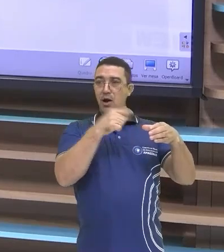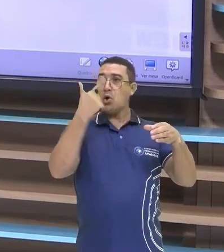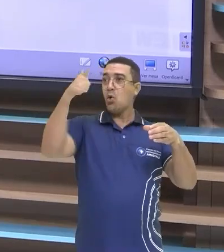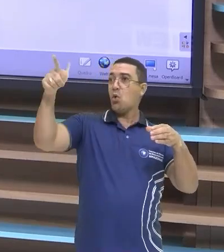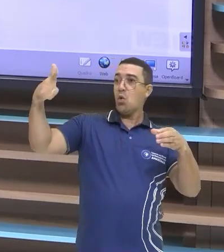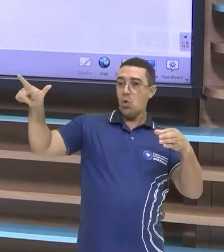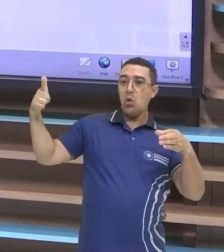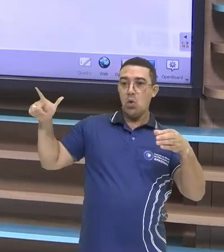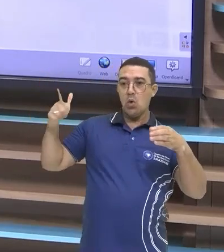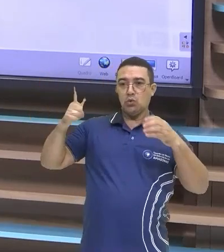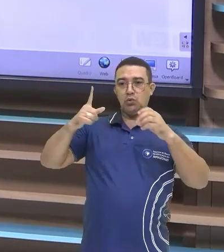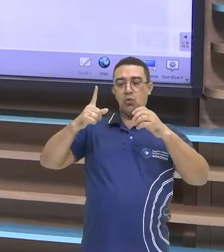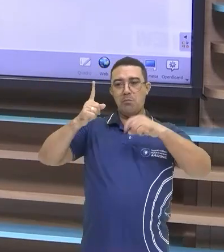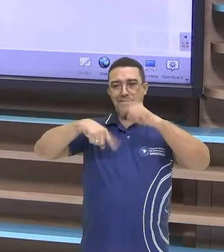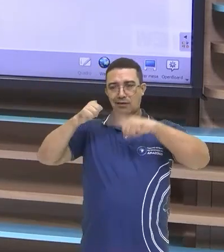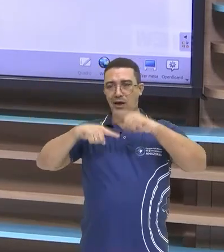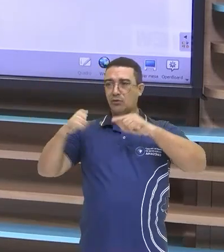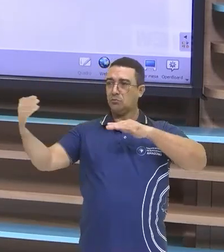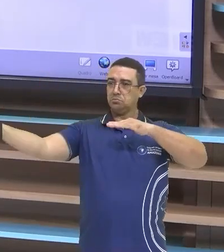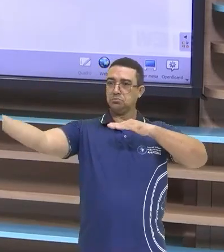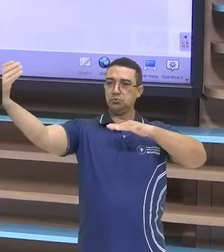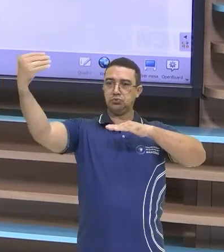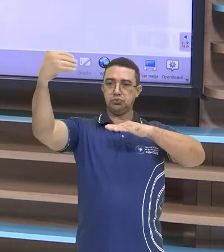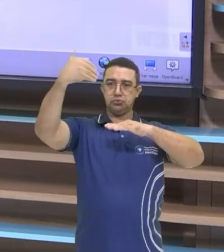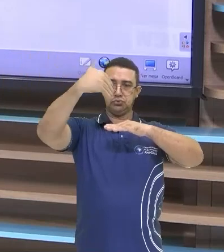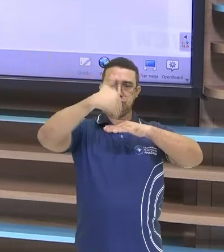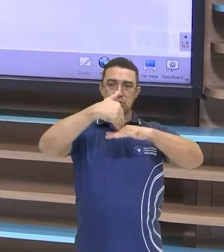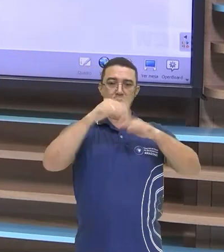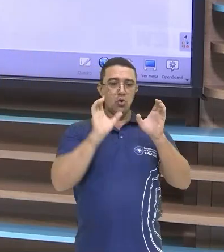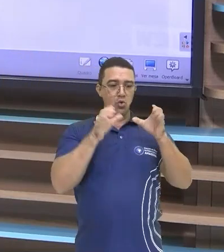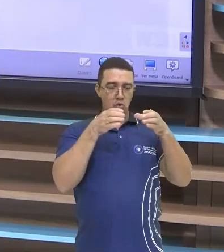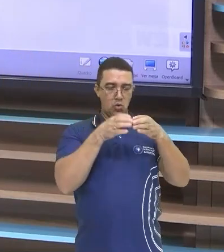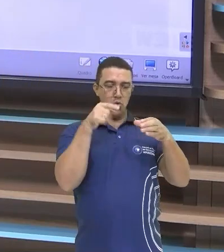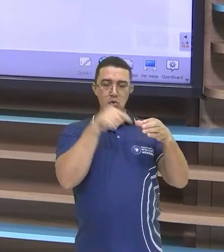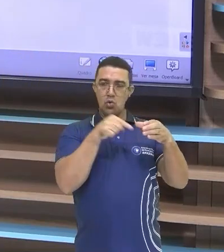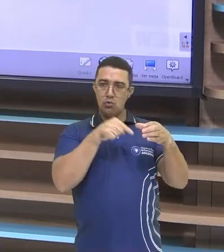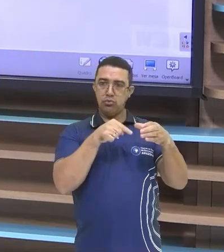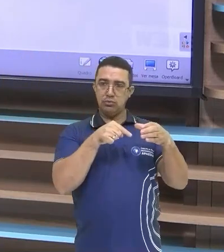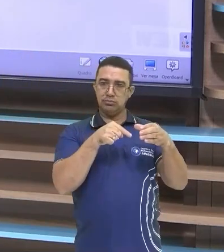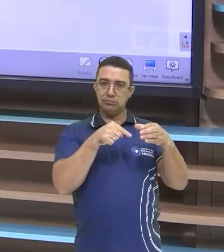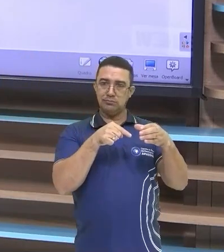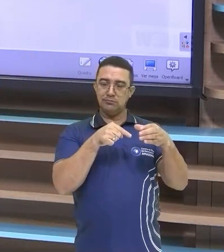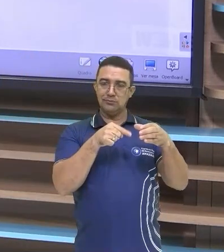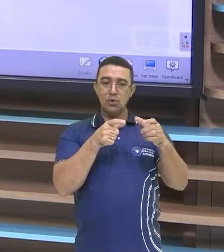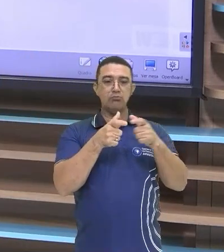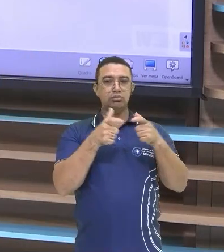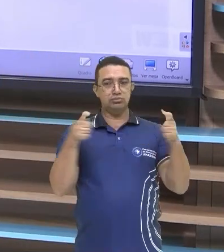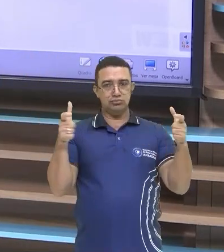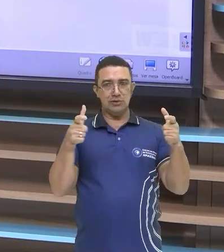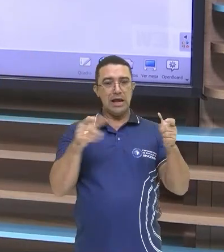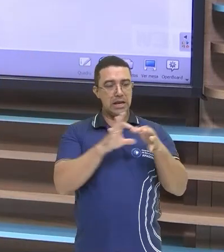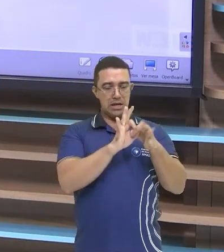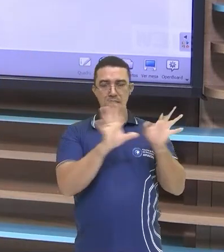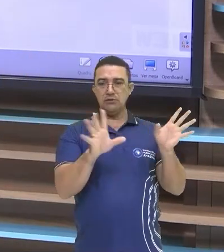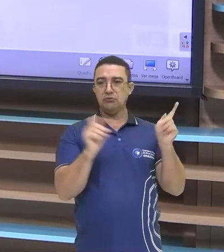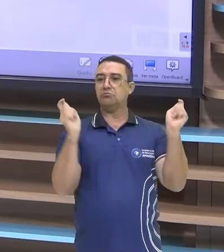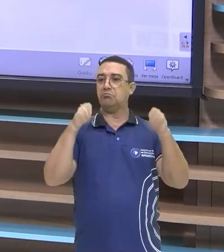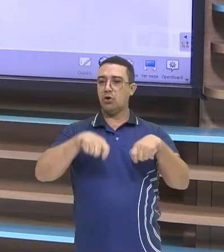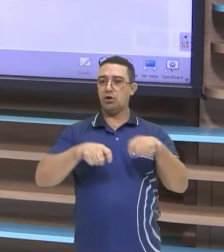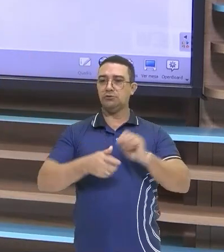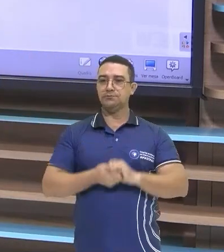medidas protecionistas, tá certo? É para proteger a indústria, a economia interna, tá